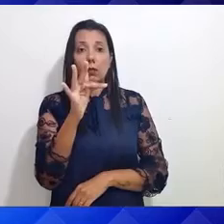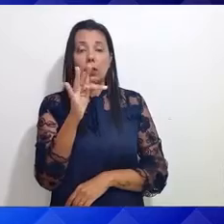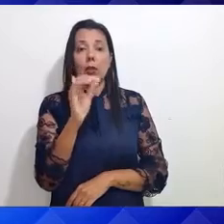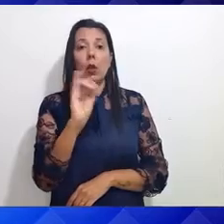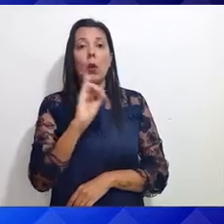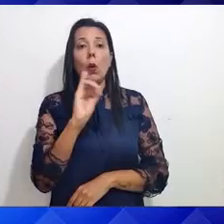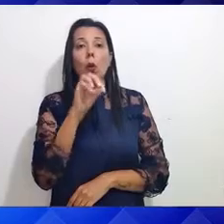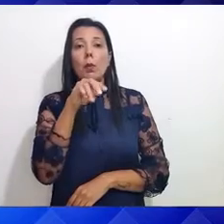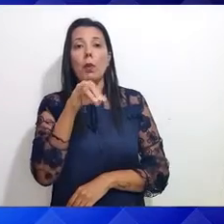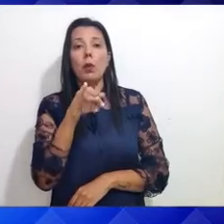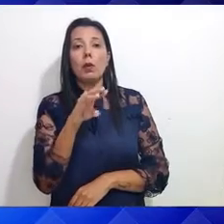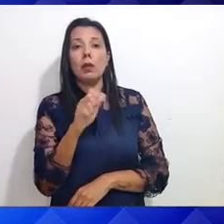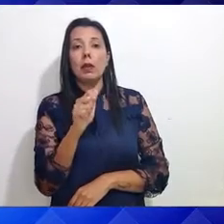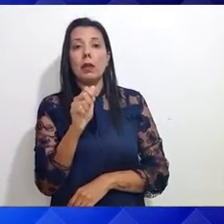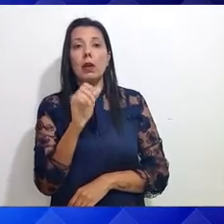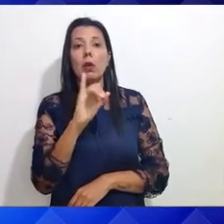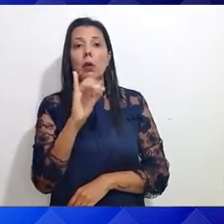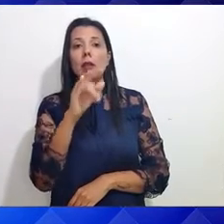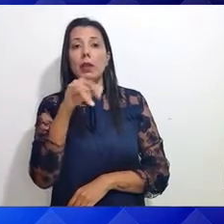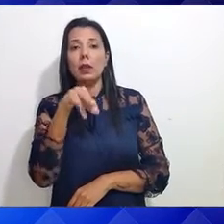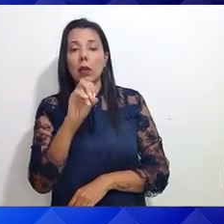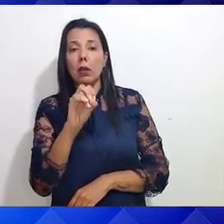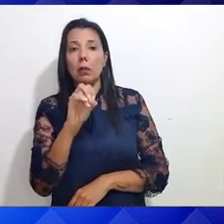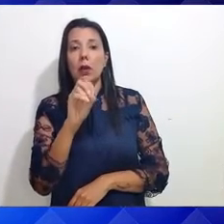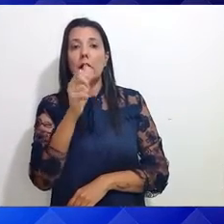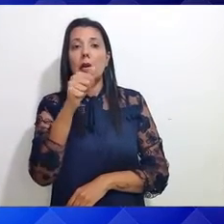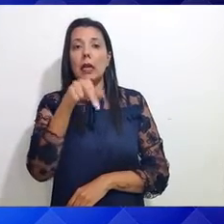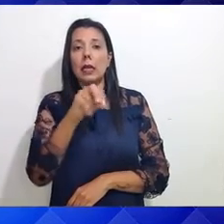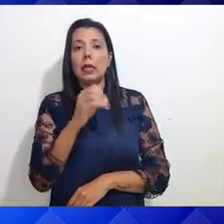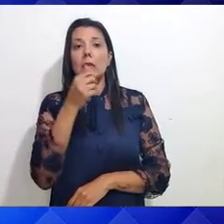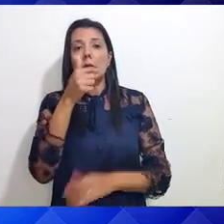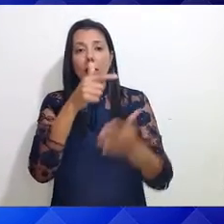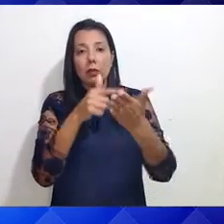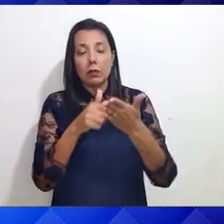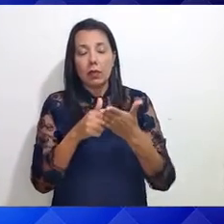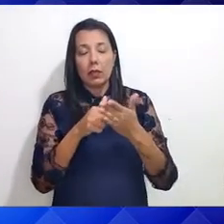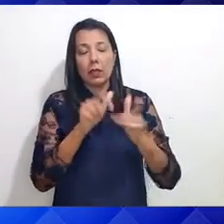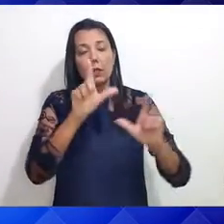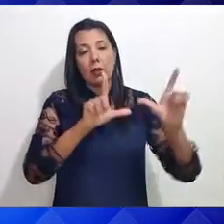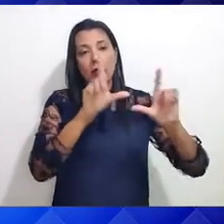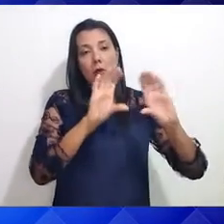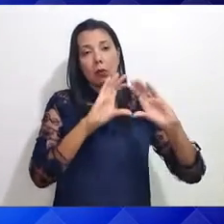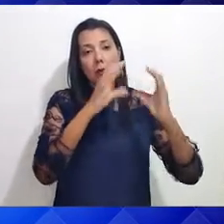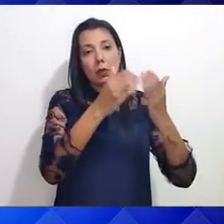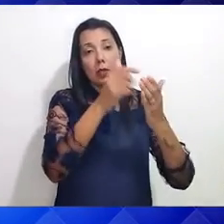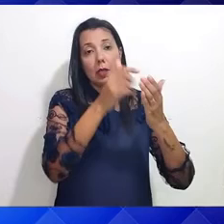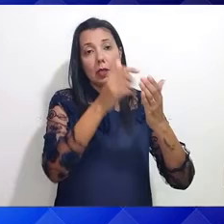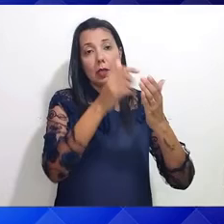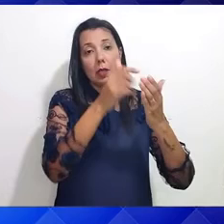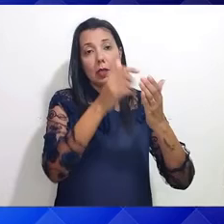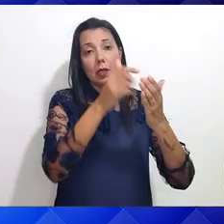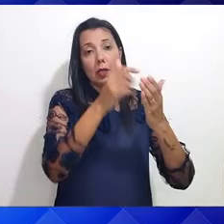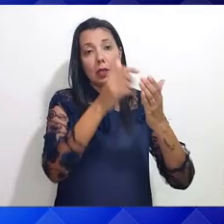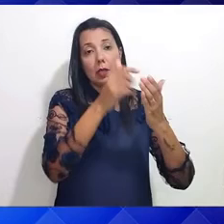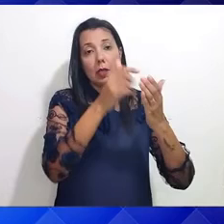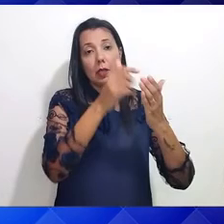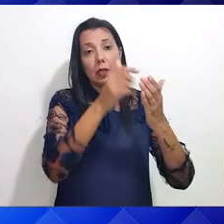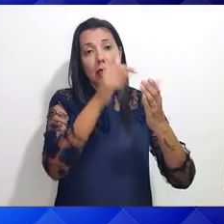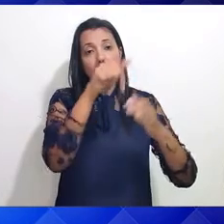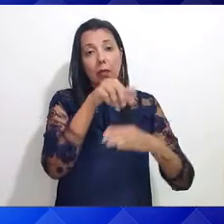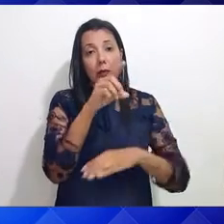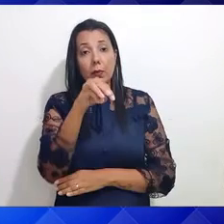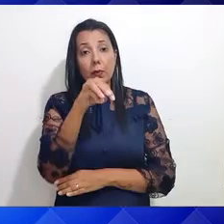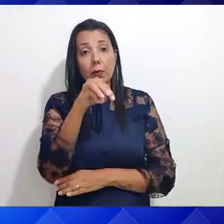olá, Ana, sejam bem-vindas à tela da TV Comunitária de Brasília. Então, Mônica, com você.